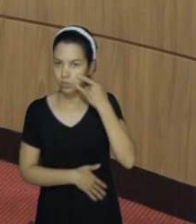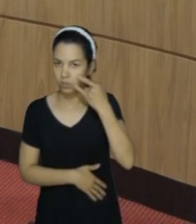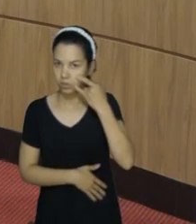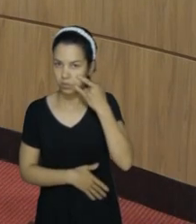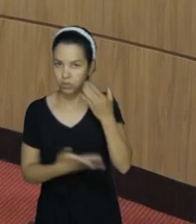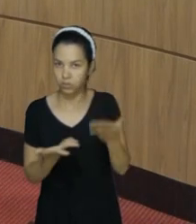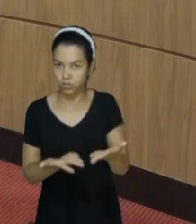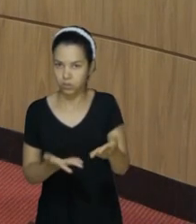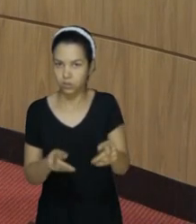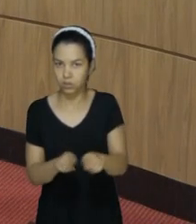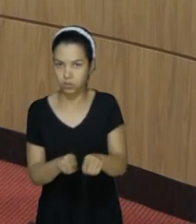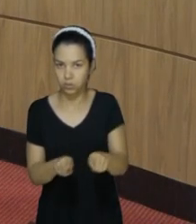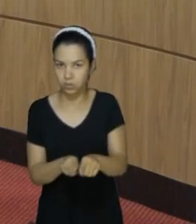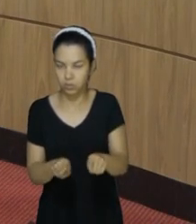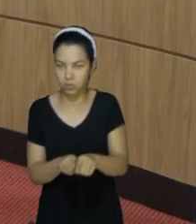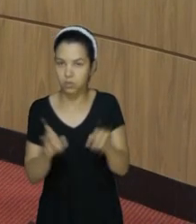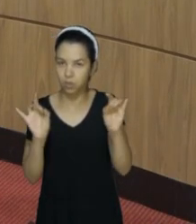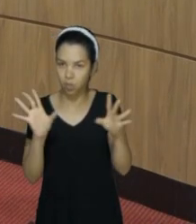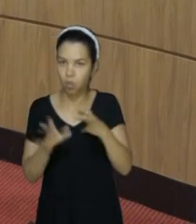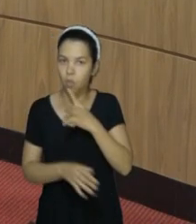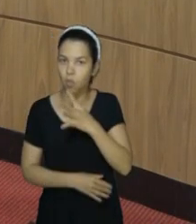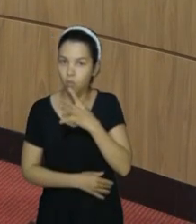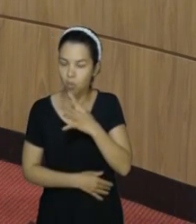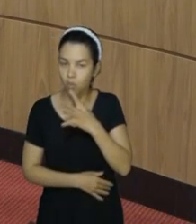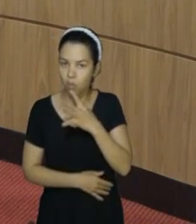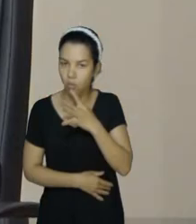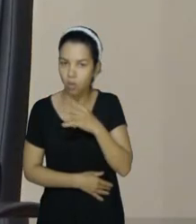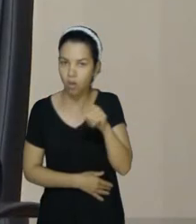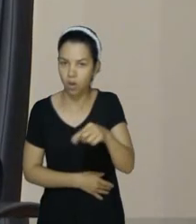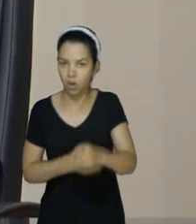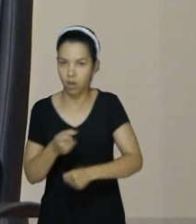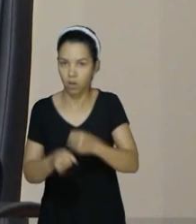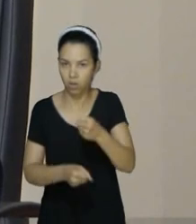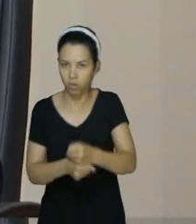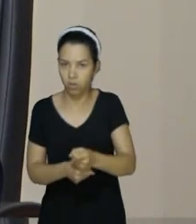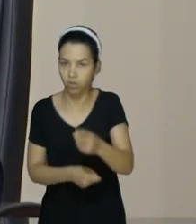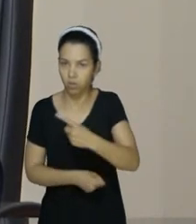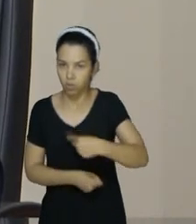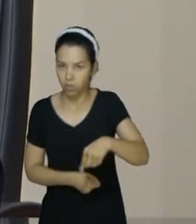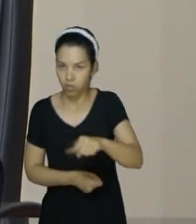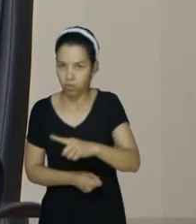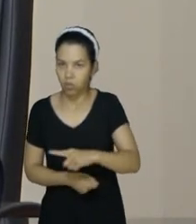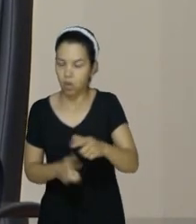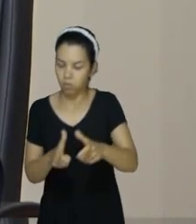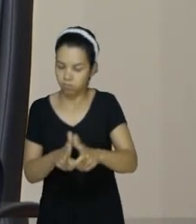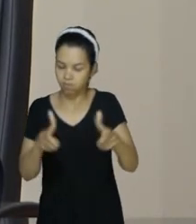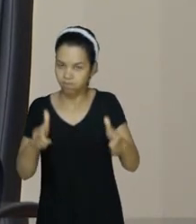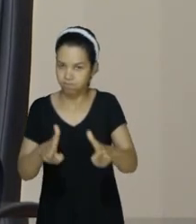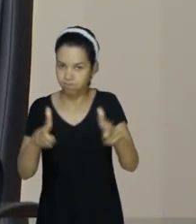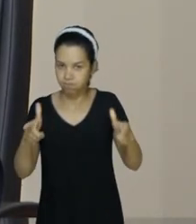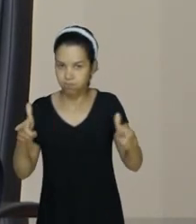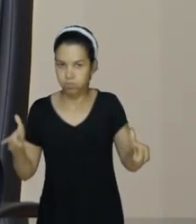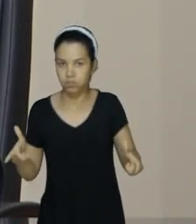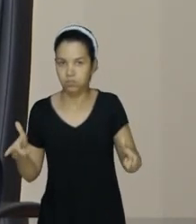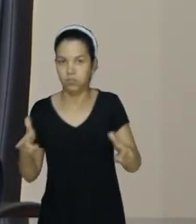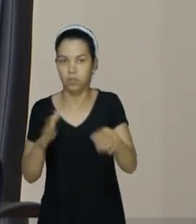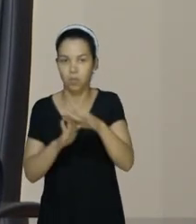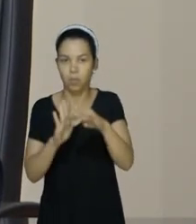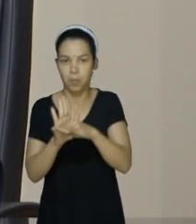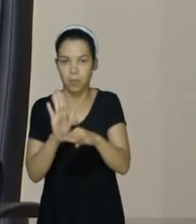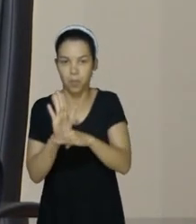teve a oportunidade de conhecer, e nesse ano nós ampliamos ainda mais esse programa. Os